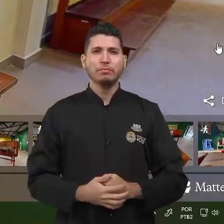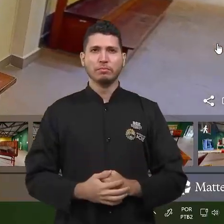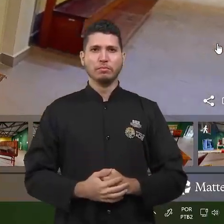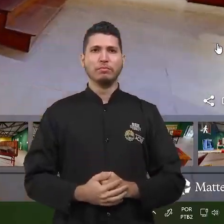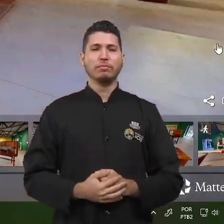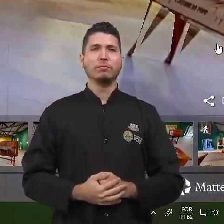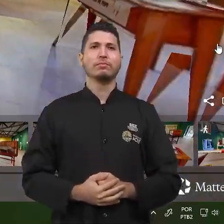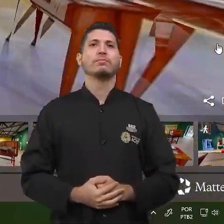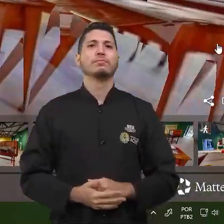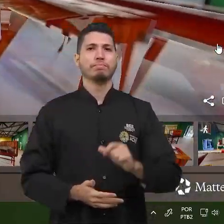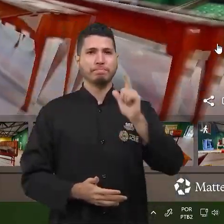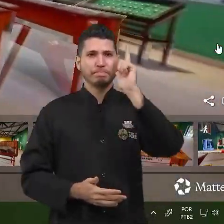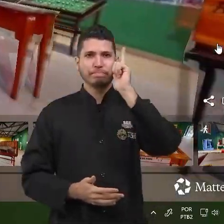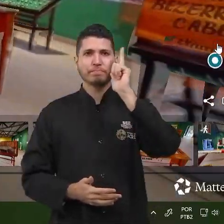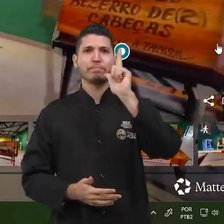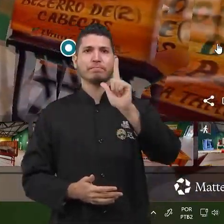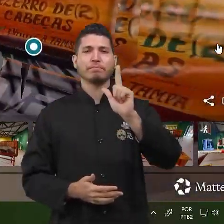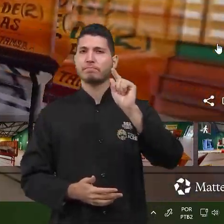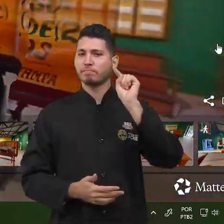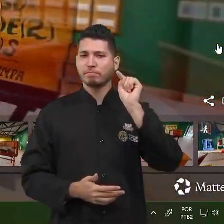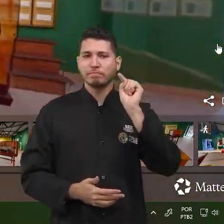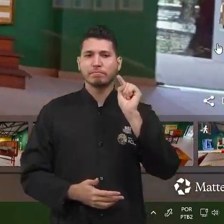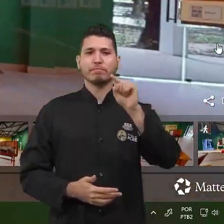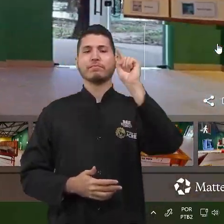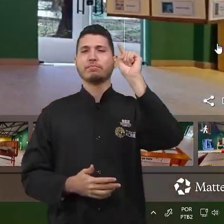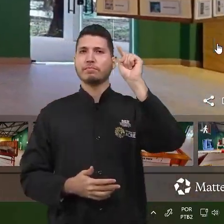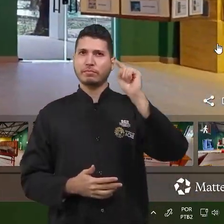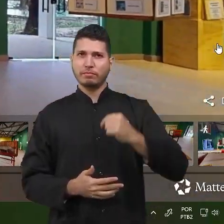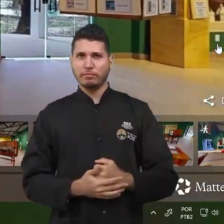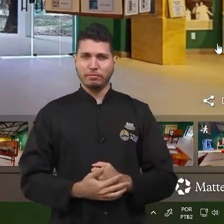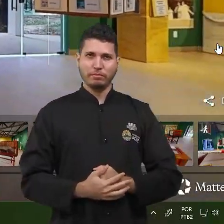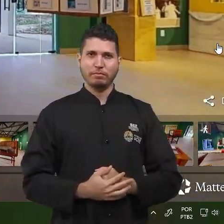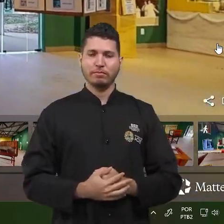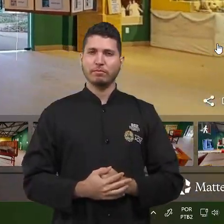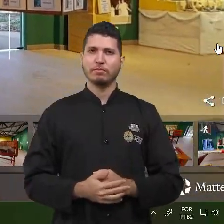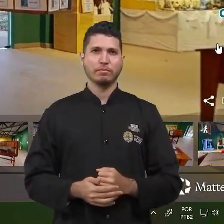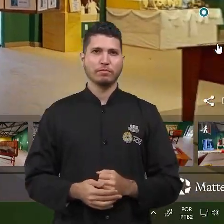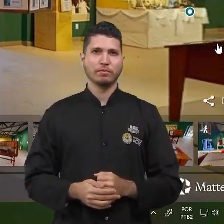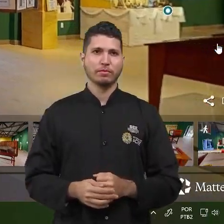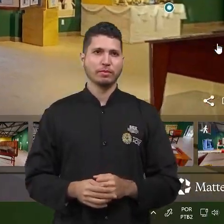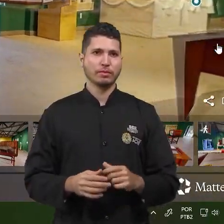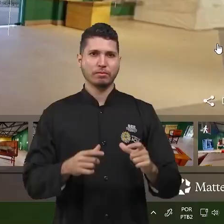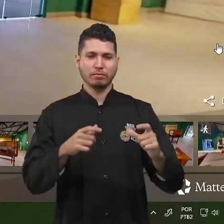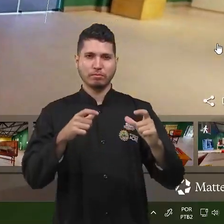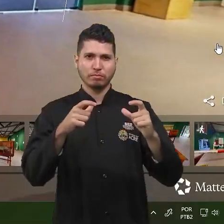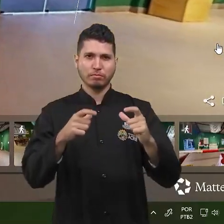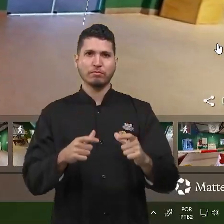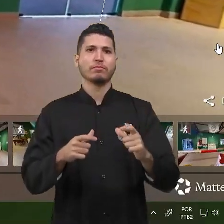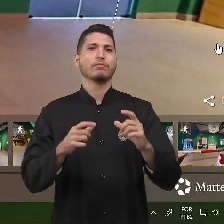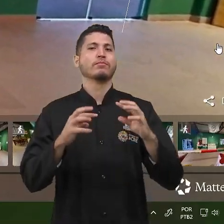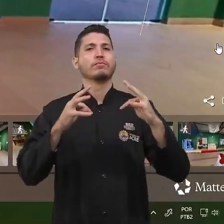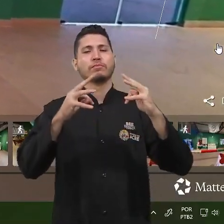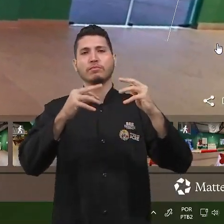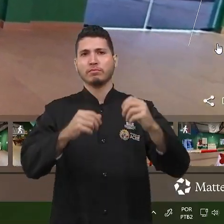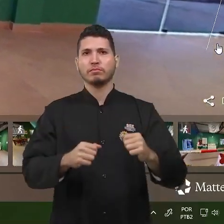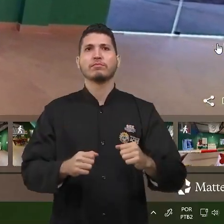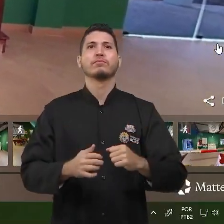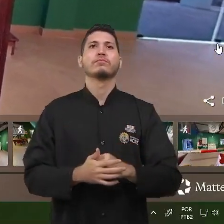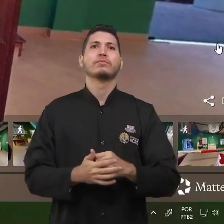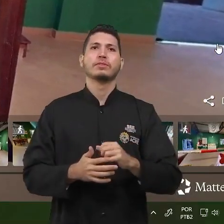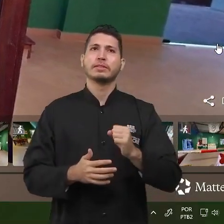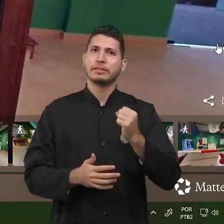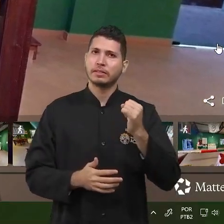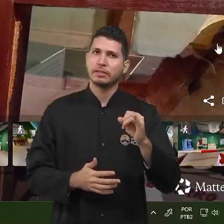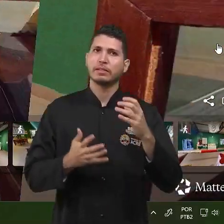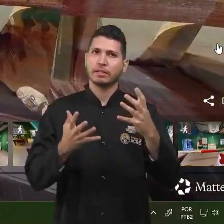fazer num clique. Você consegue conhecer todo o espaço, pode ver de uma forma mais lenta